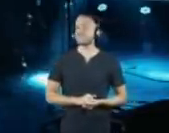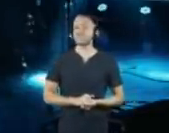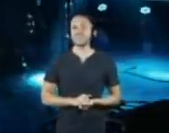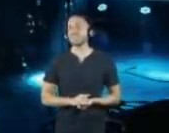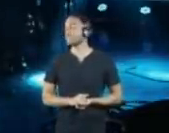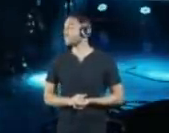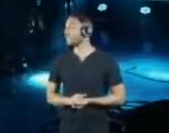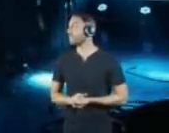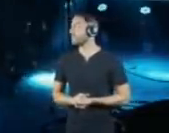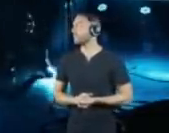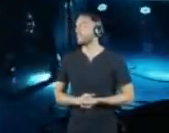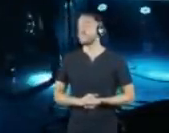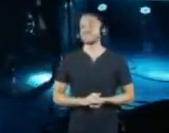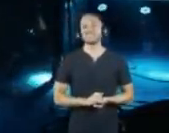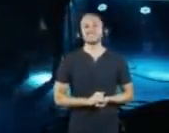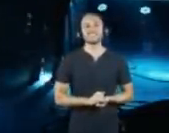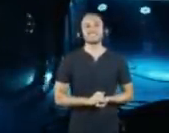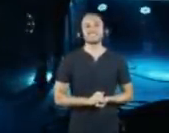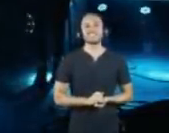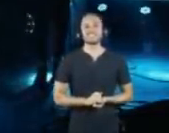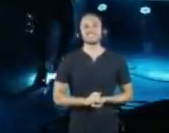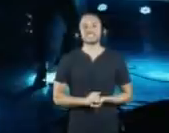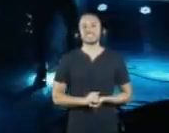Dourado. Tudo É bom? uma honra, Mal.